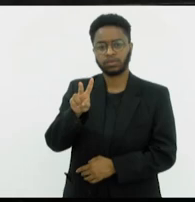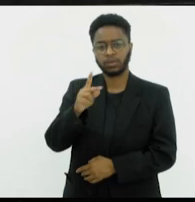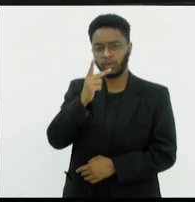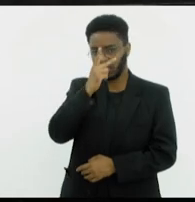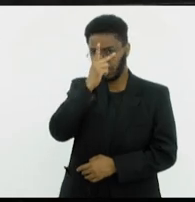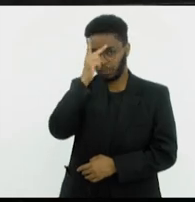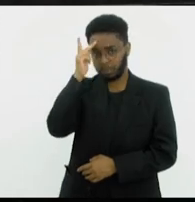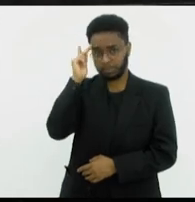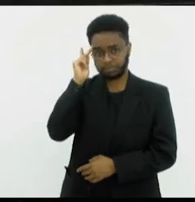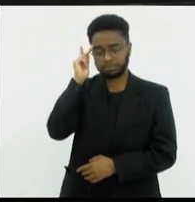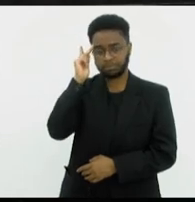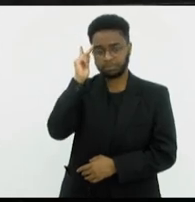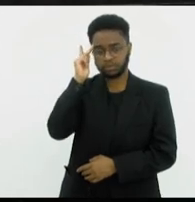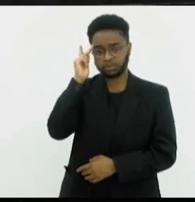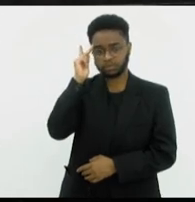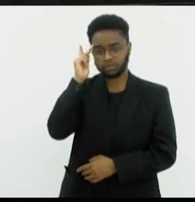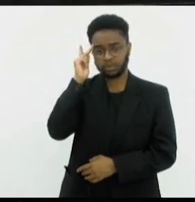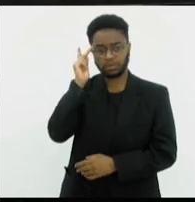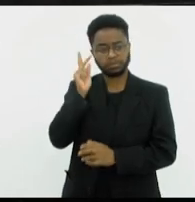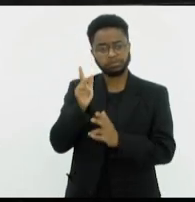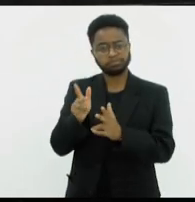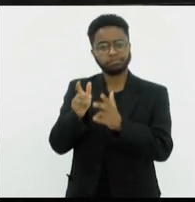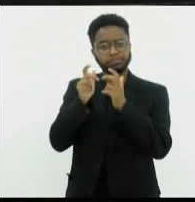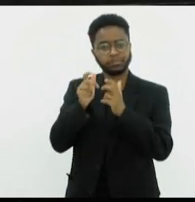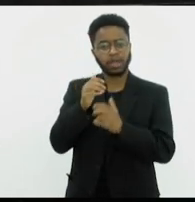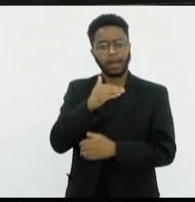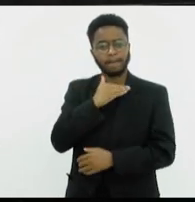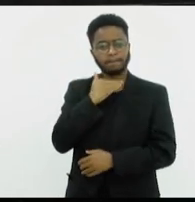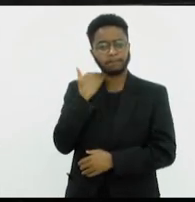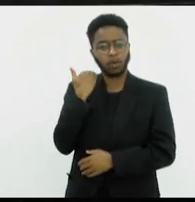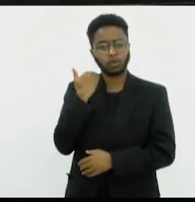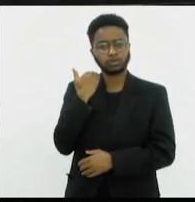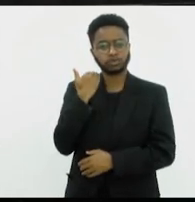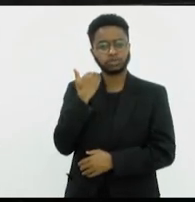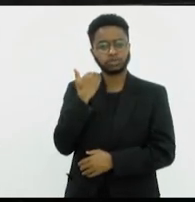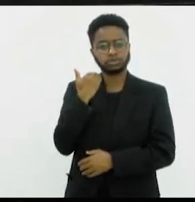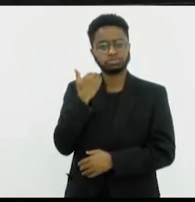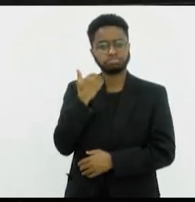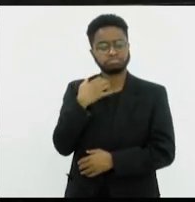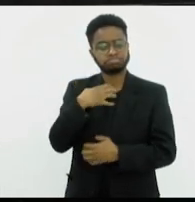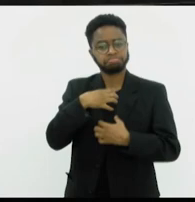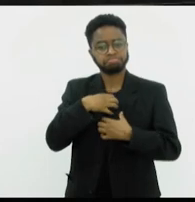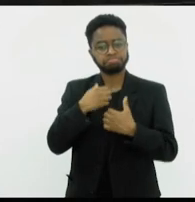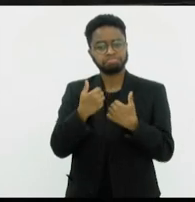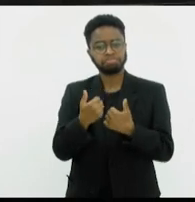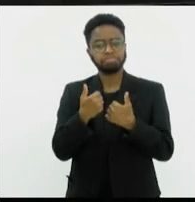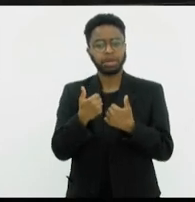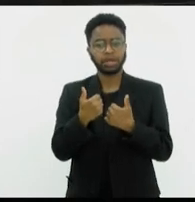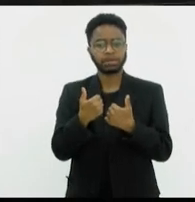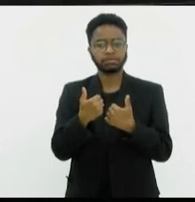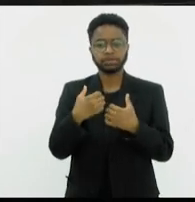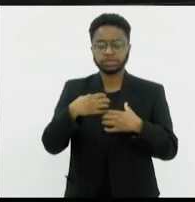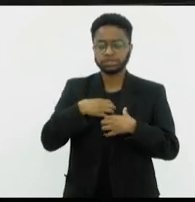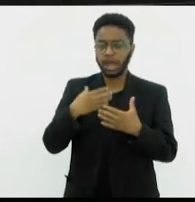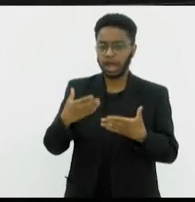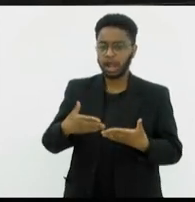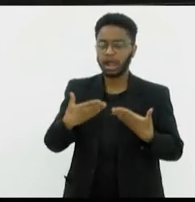enfrentar a morte com tanta altivez,